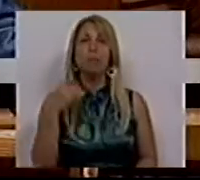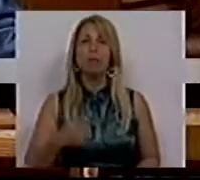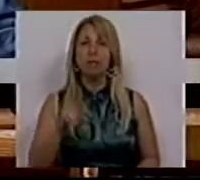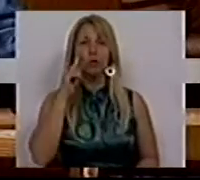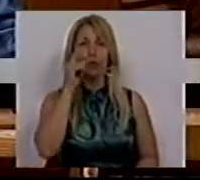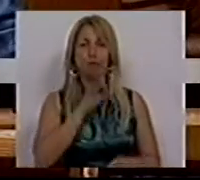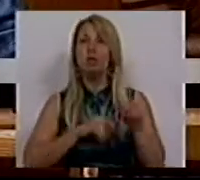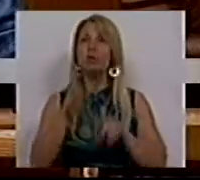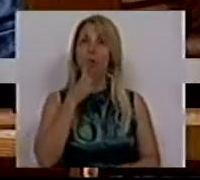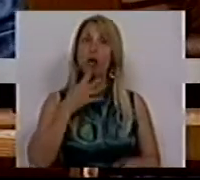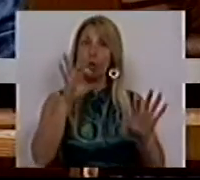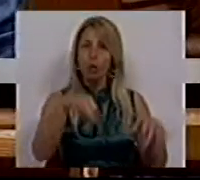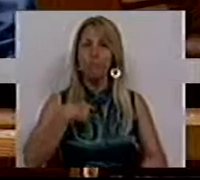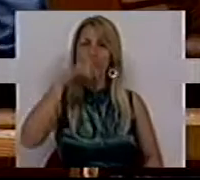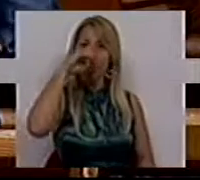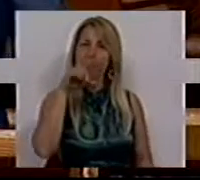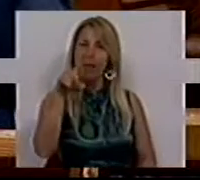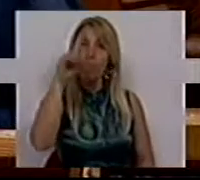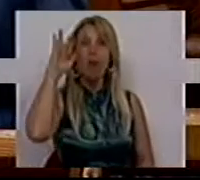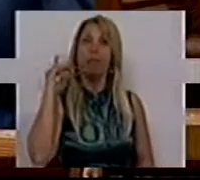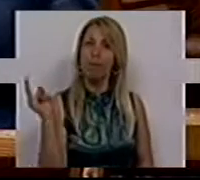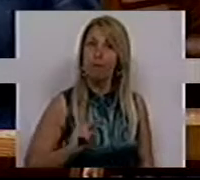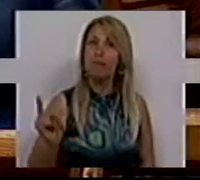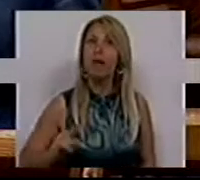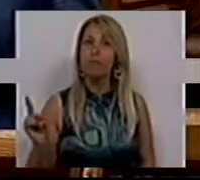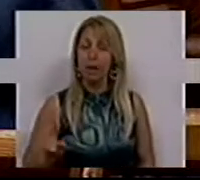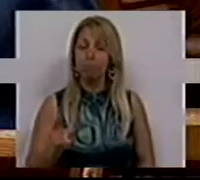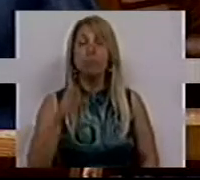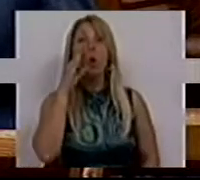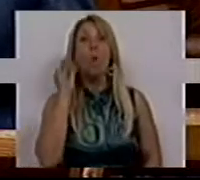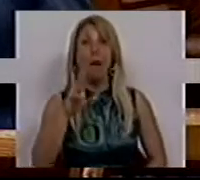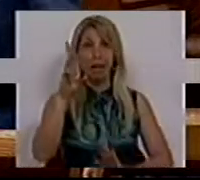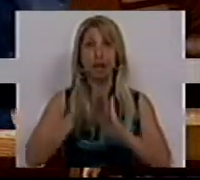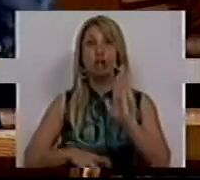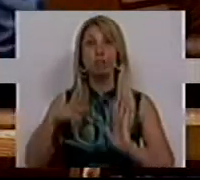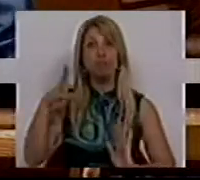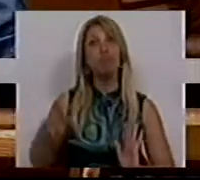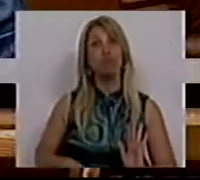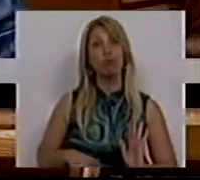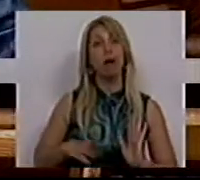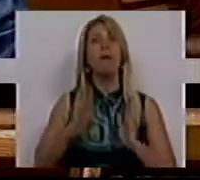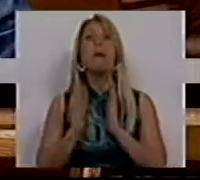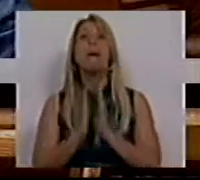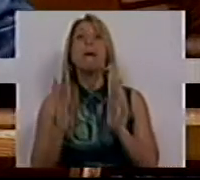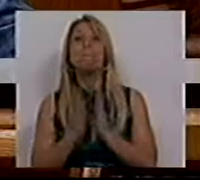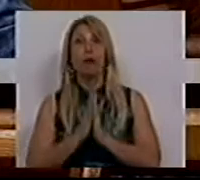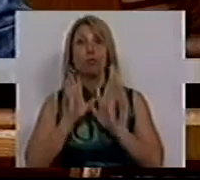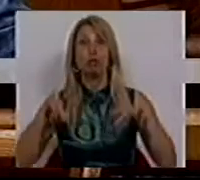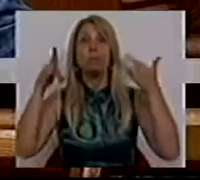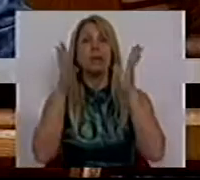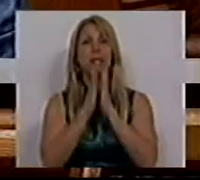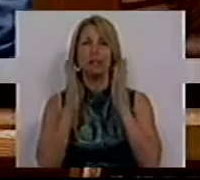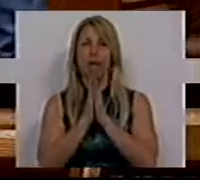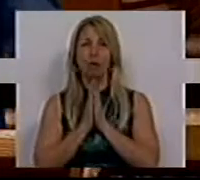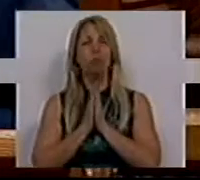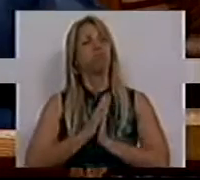antes lembrar uma ideia que é recorrente. O Banco do Regime de Portugal, o Banco Espírito Santo, foi o banco de muitos regimes,